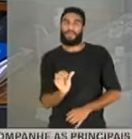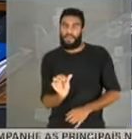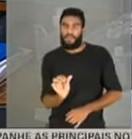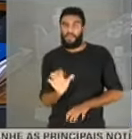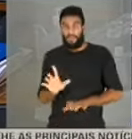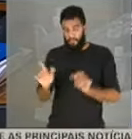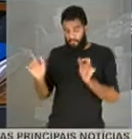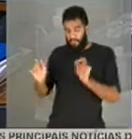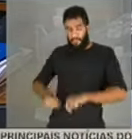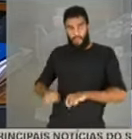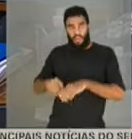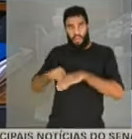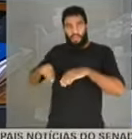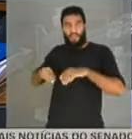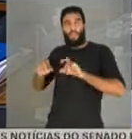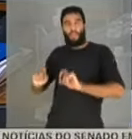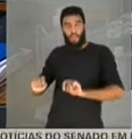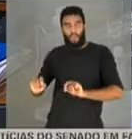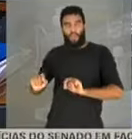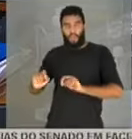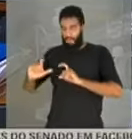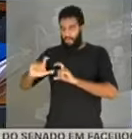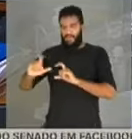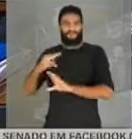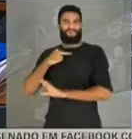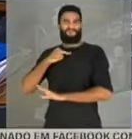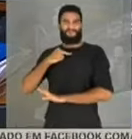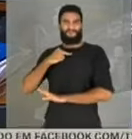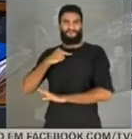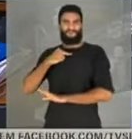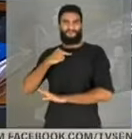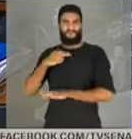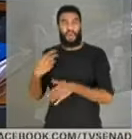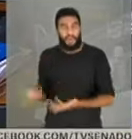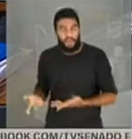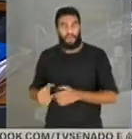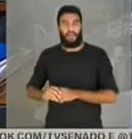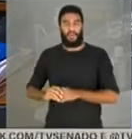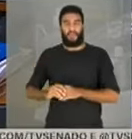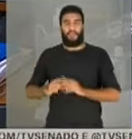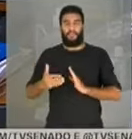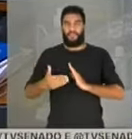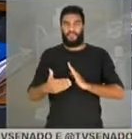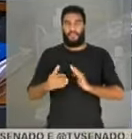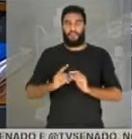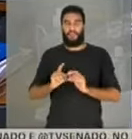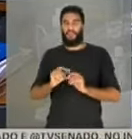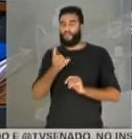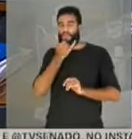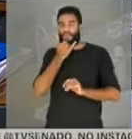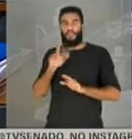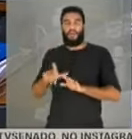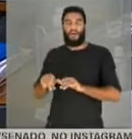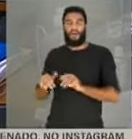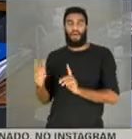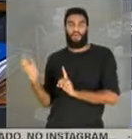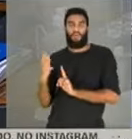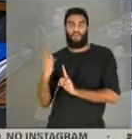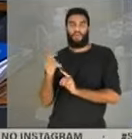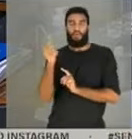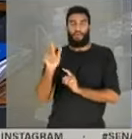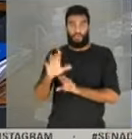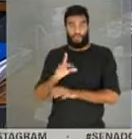a possibilidade de aquisição da vacina da Pfizer, quando não assume a responsabilidade civil para efeitos adversos. No dia seguinte, no dia